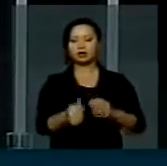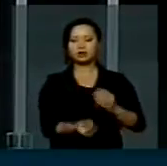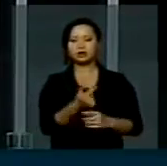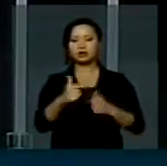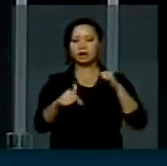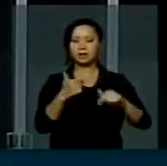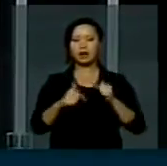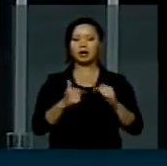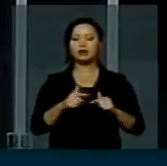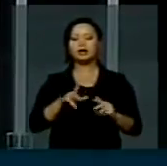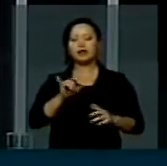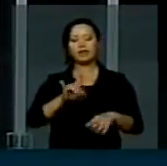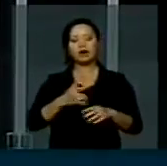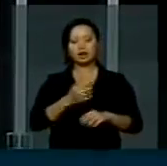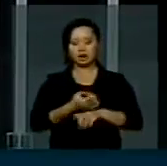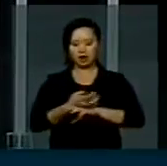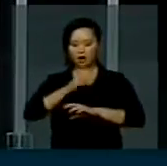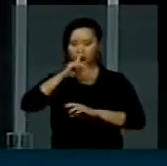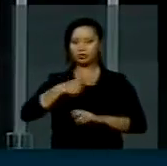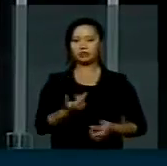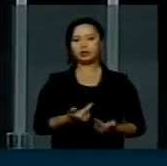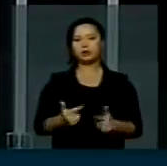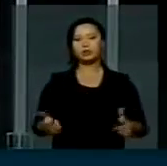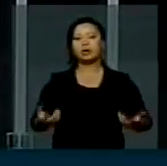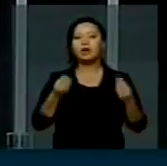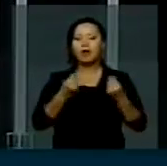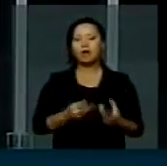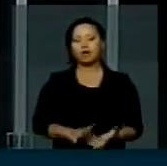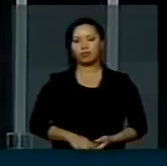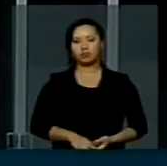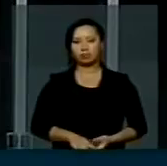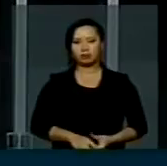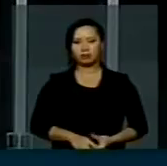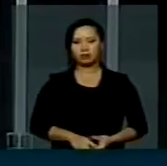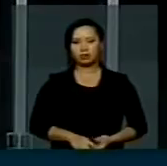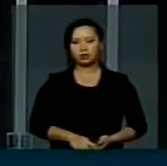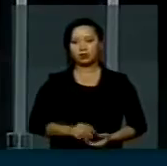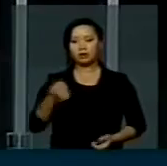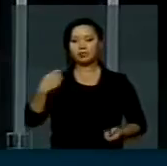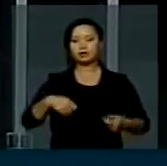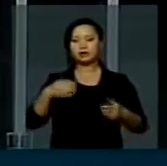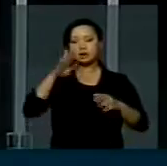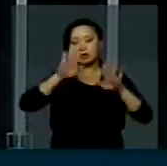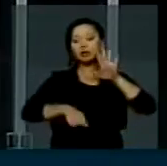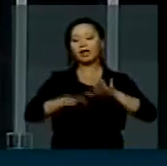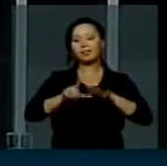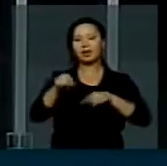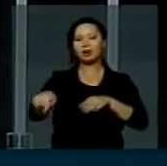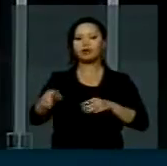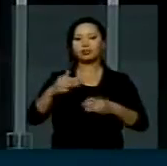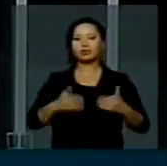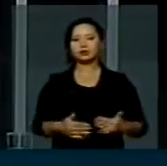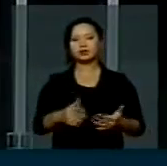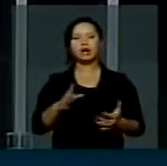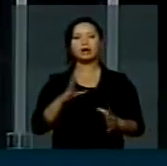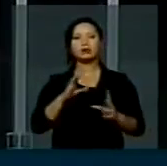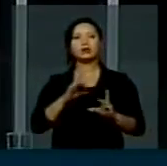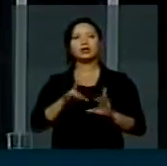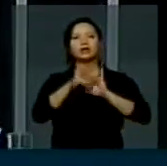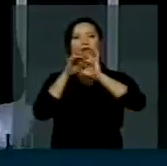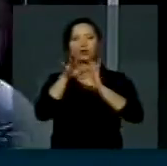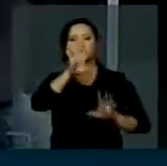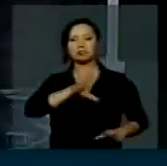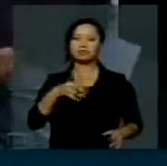sem ter uma autonomia financeira com relação ao Ministério da Integração Nacional. Então nós criamos para